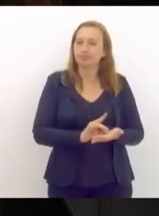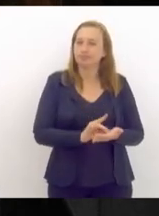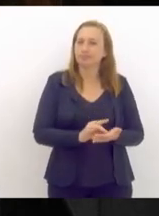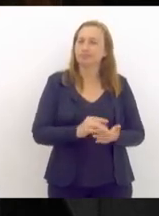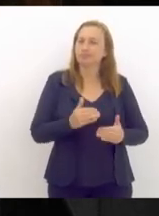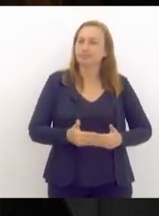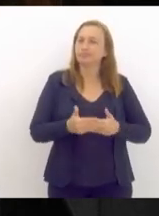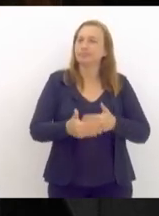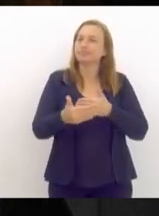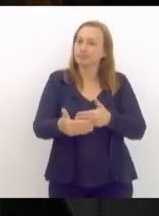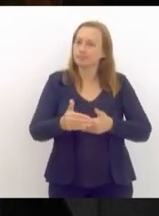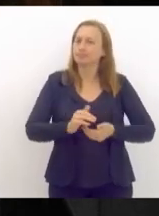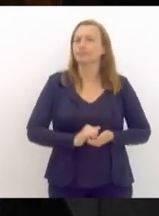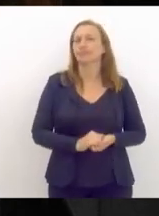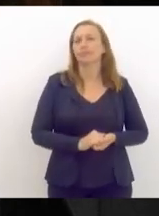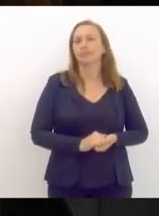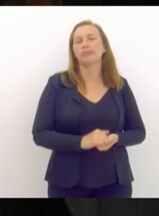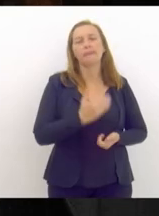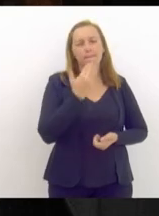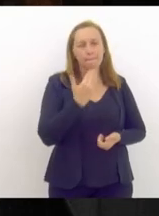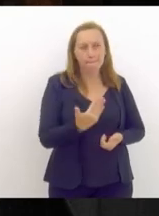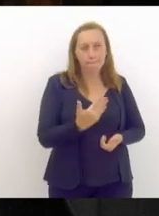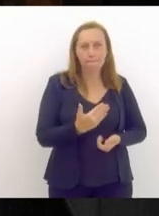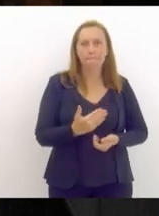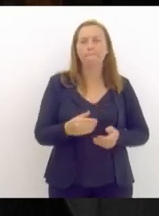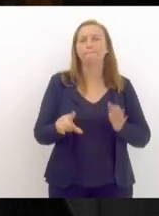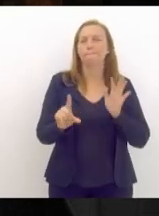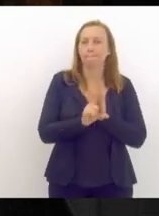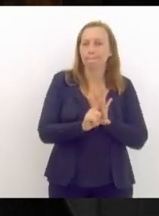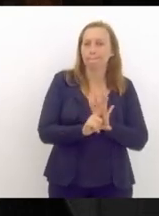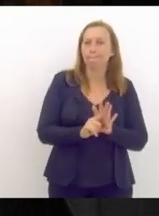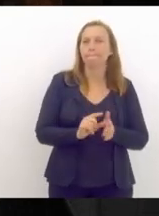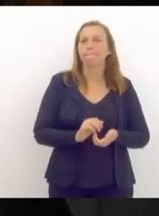frente esses pedidos, essas leis,